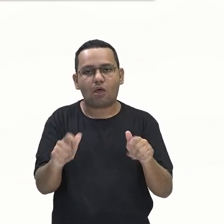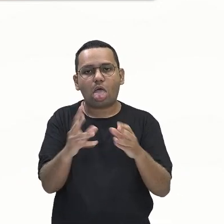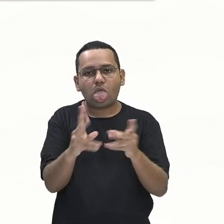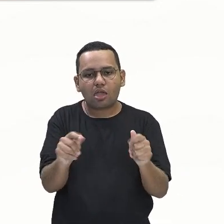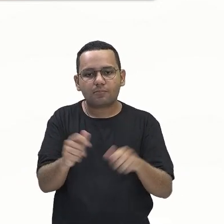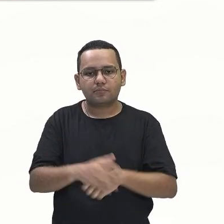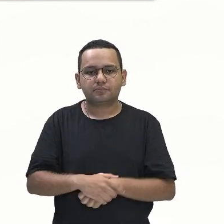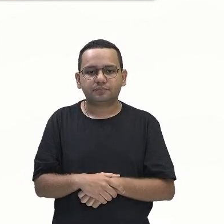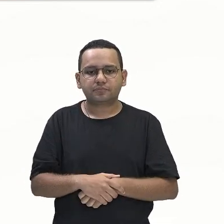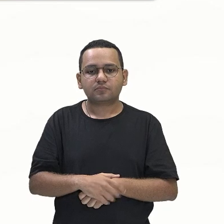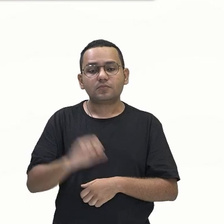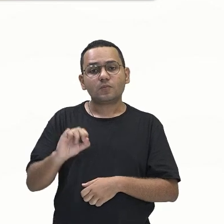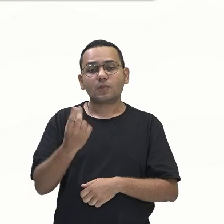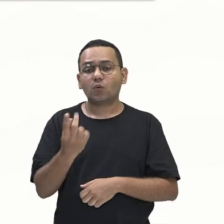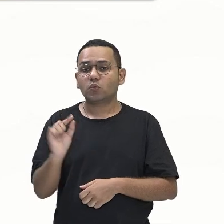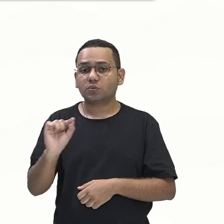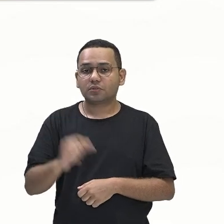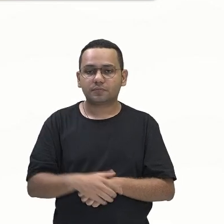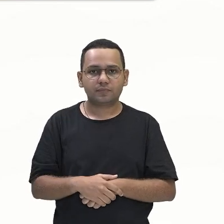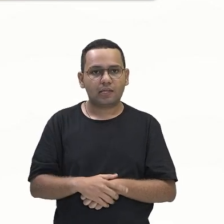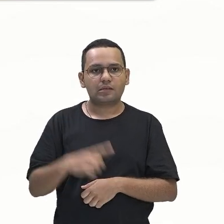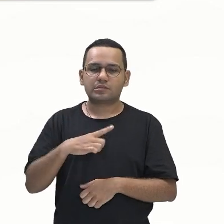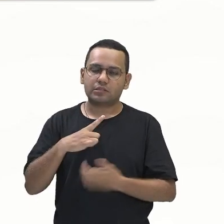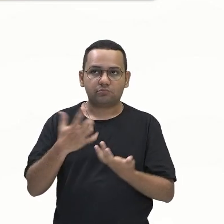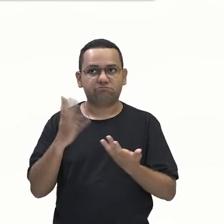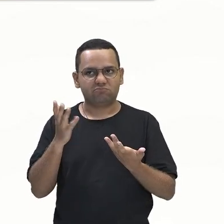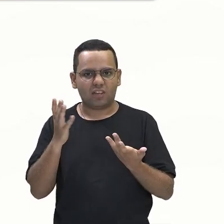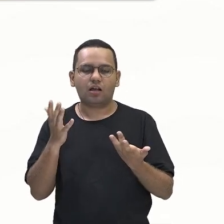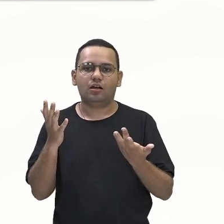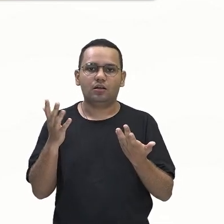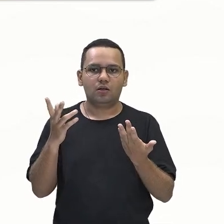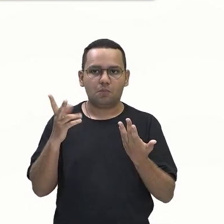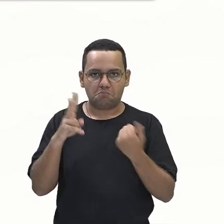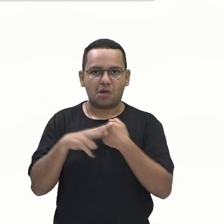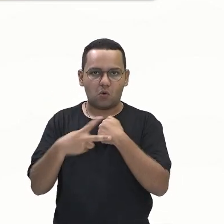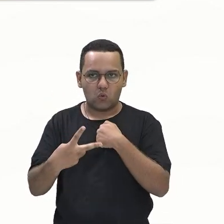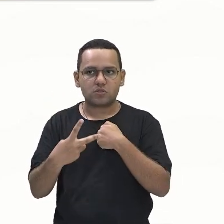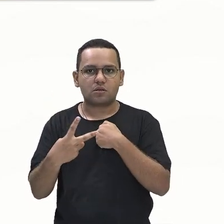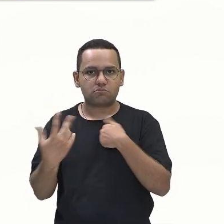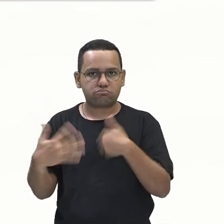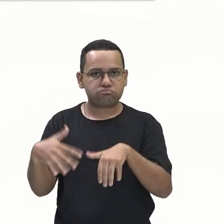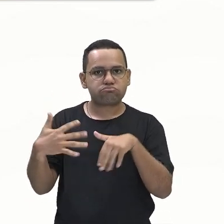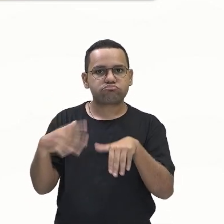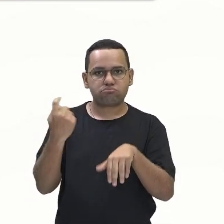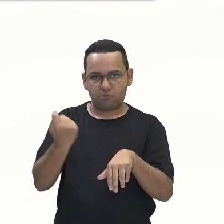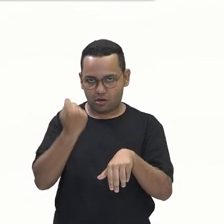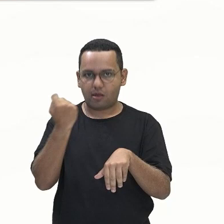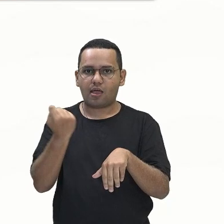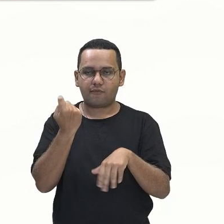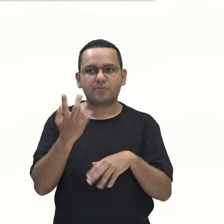até, em casos mais graves que nós já estamos percebendo